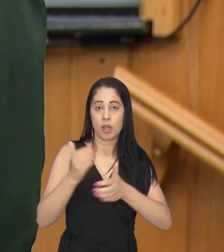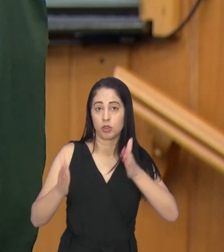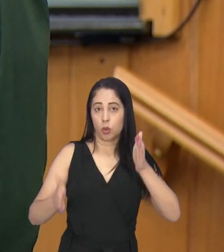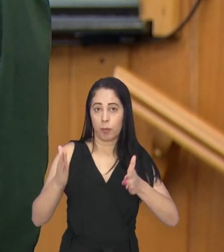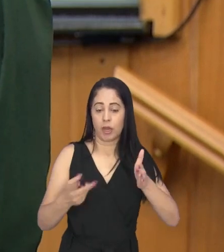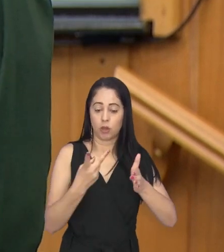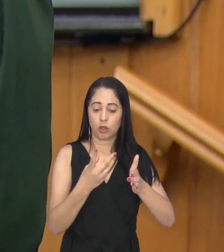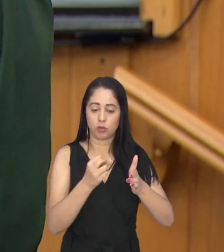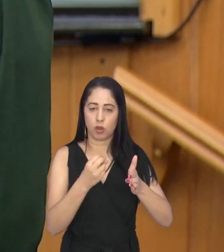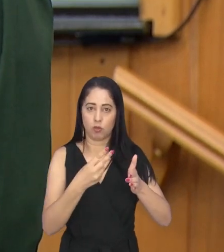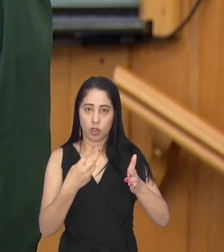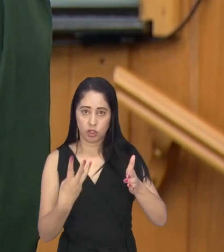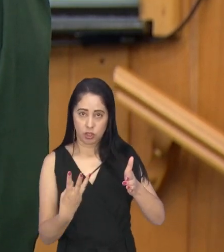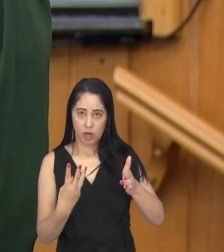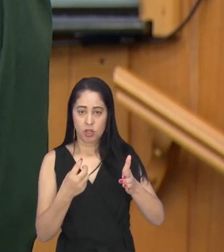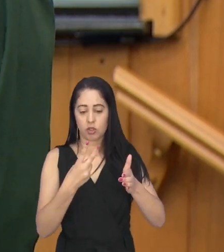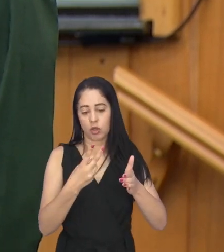biênio